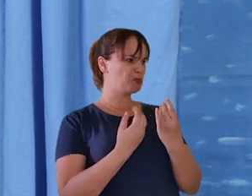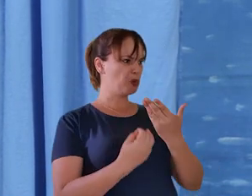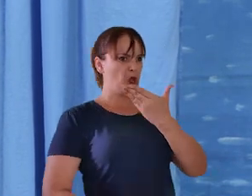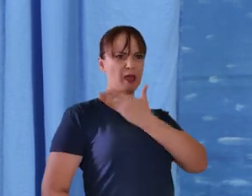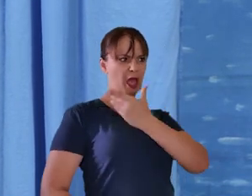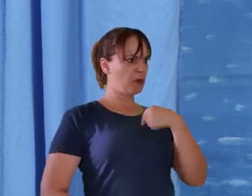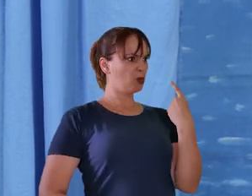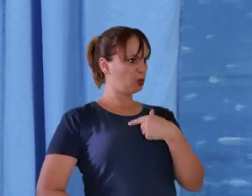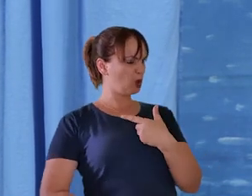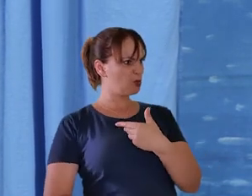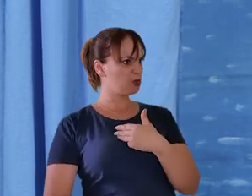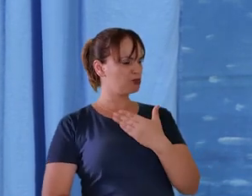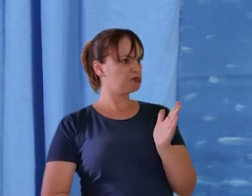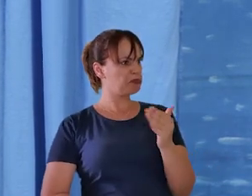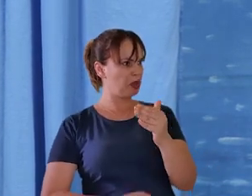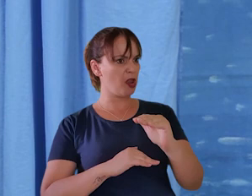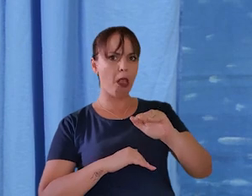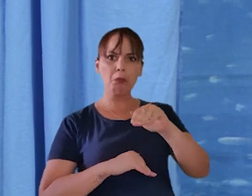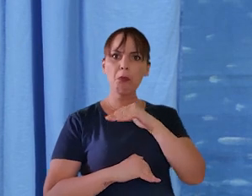peixes morreram, é?